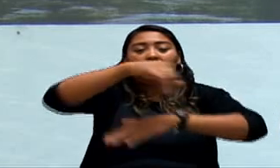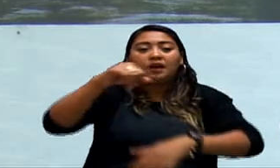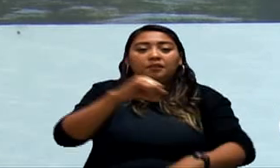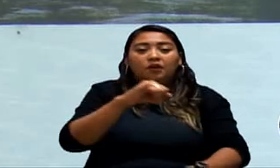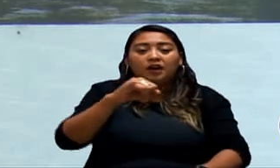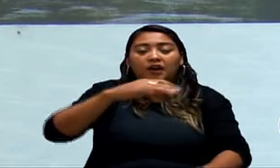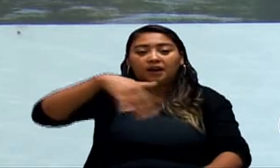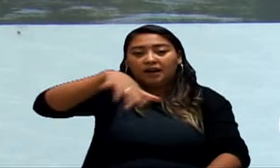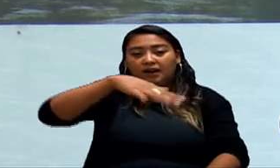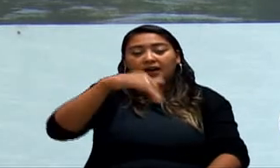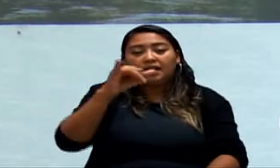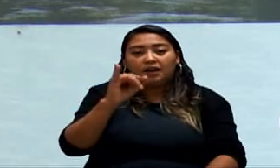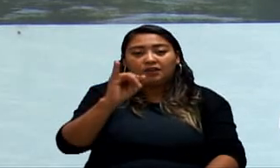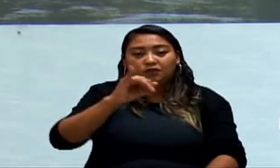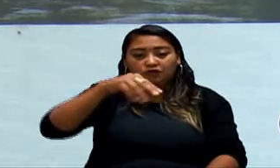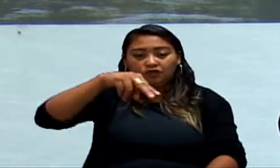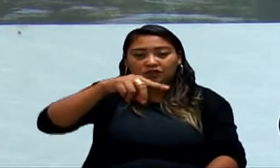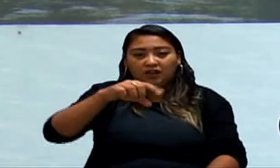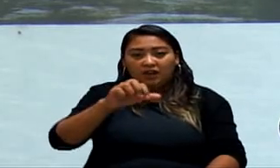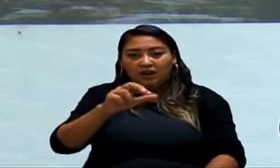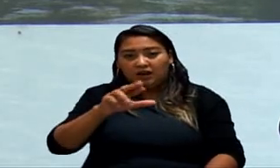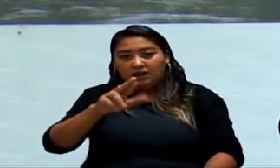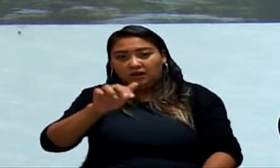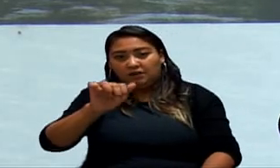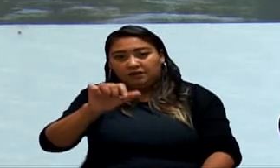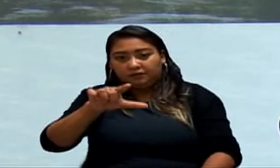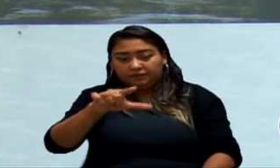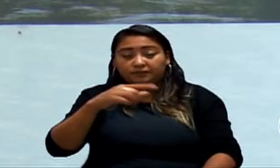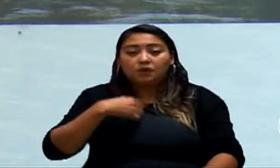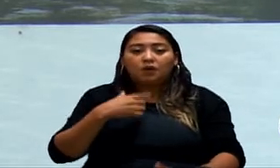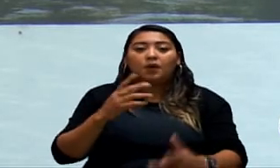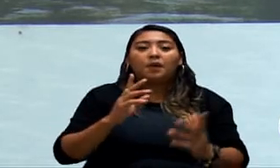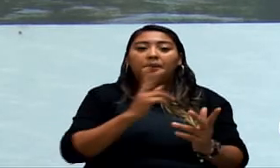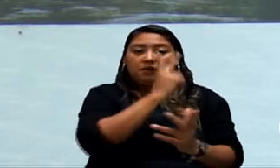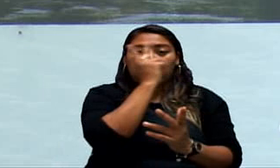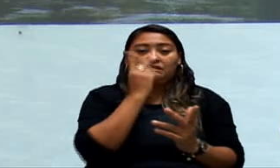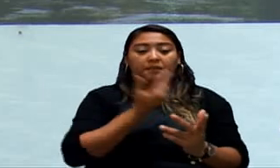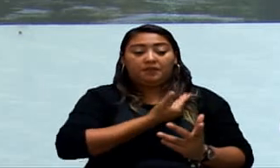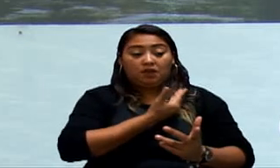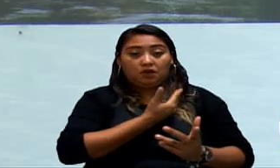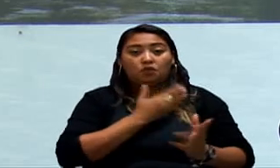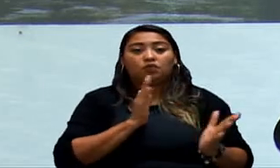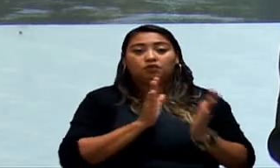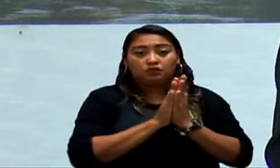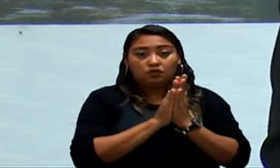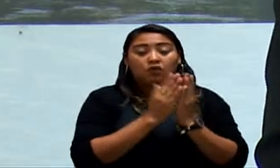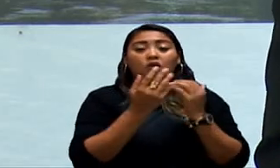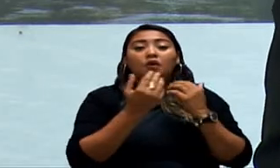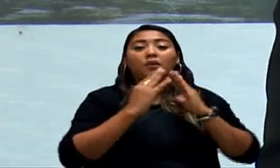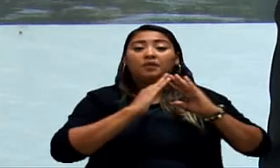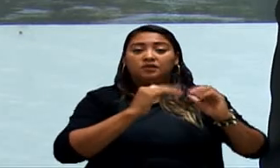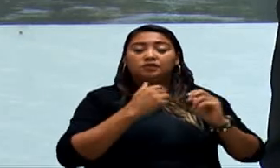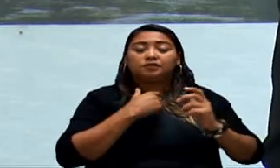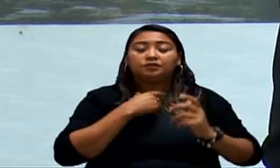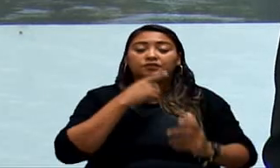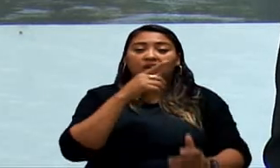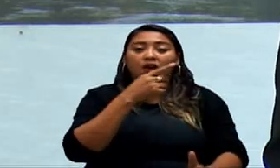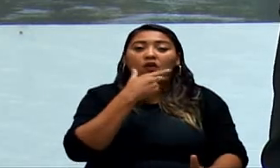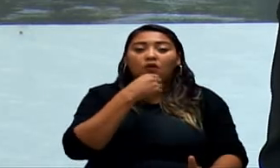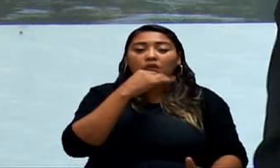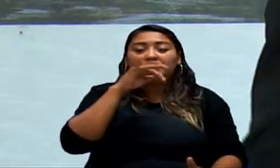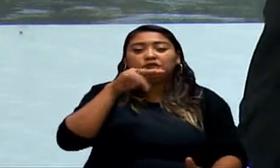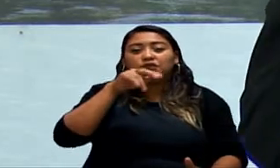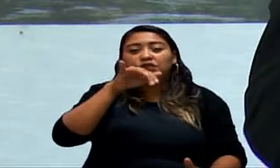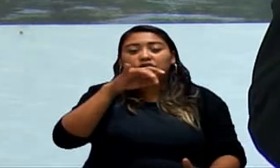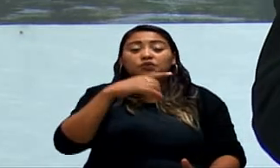Zona Industrial. Nós fomos procurados por um amigo nosso, que é o Juninho. O Juninho tem uma